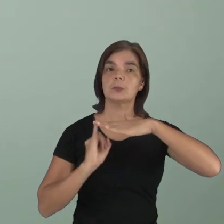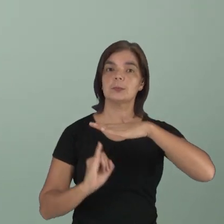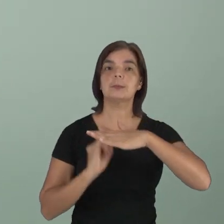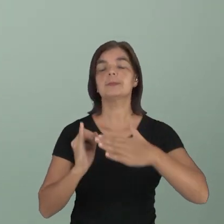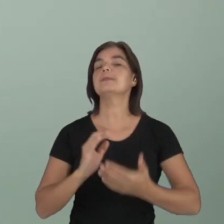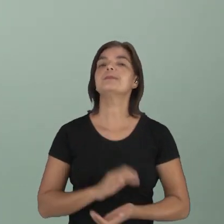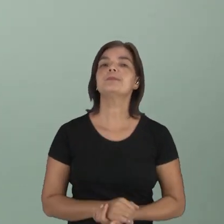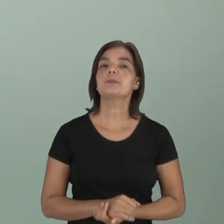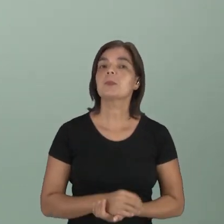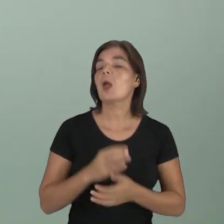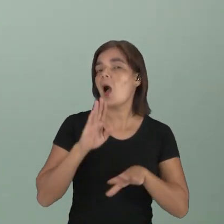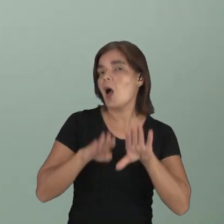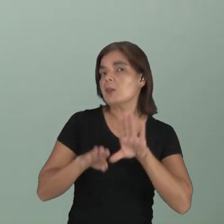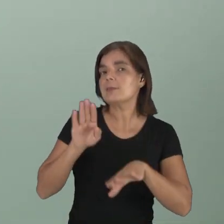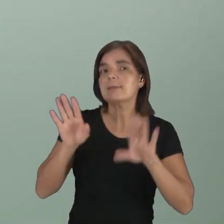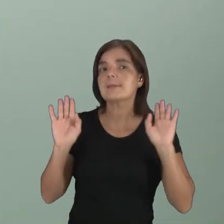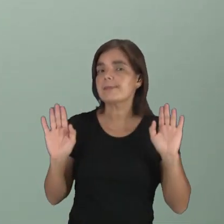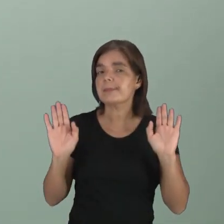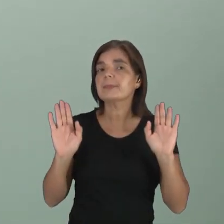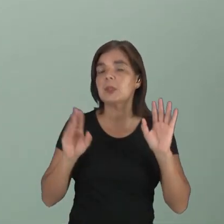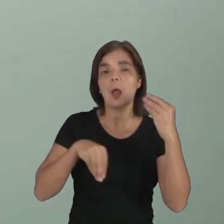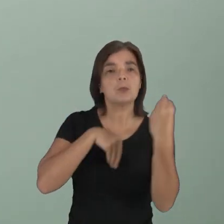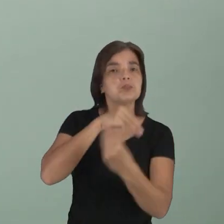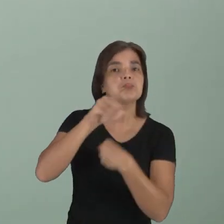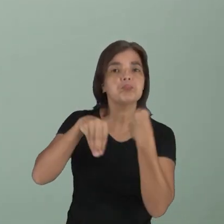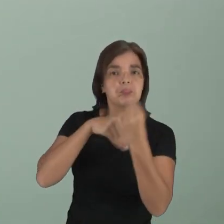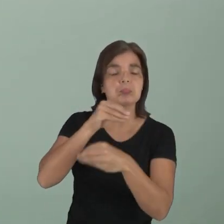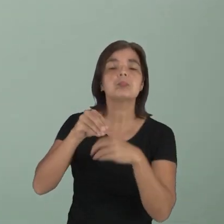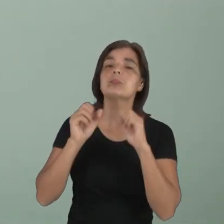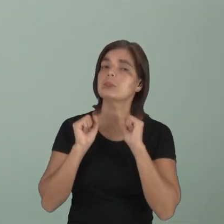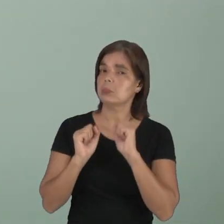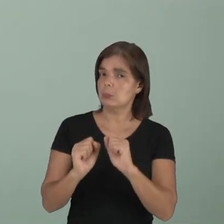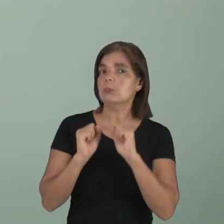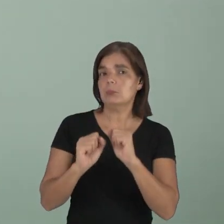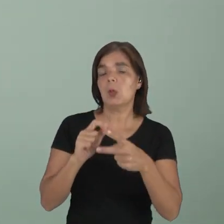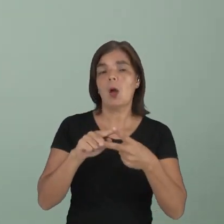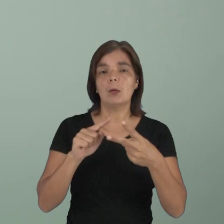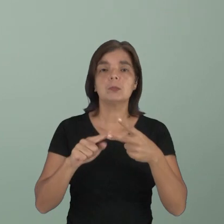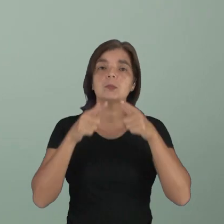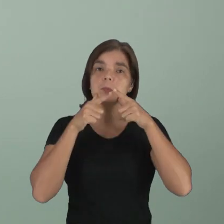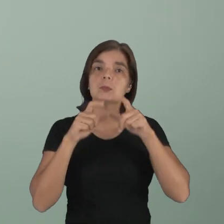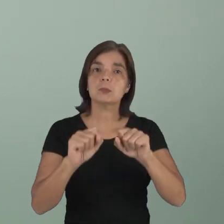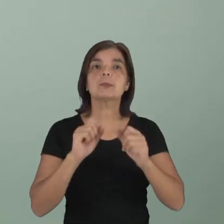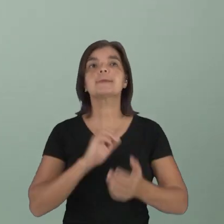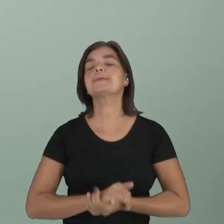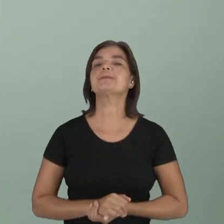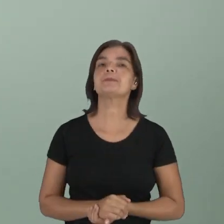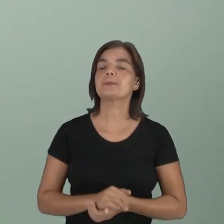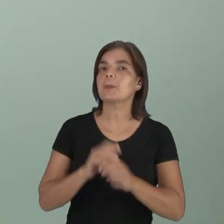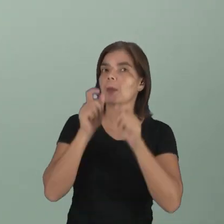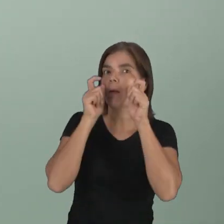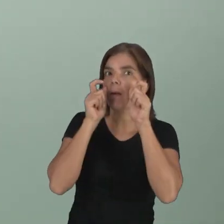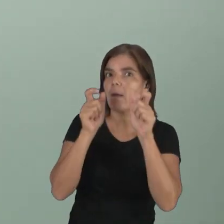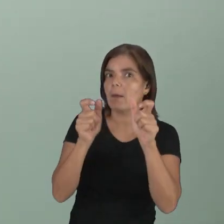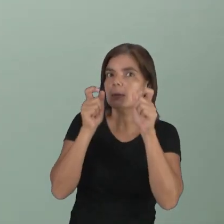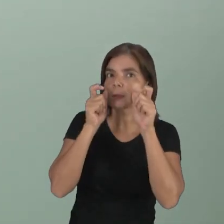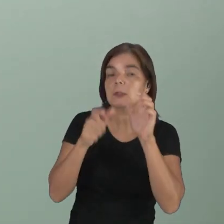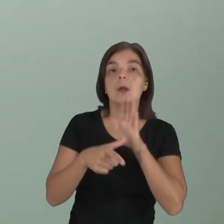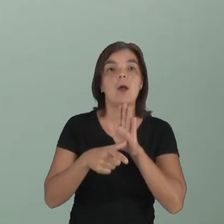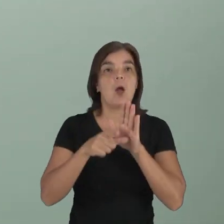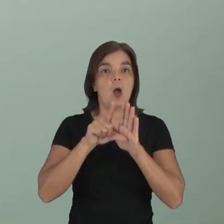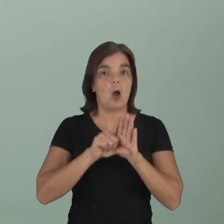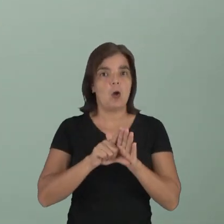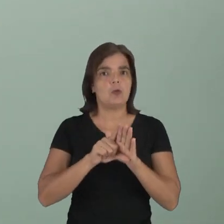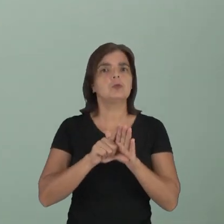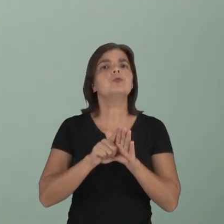linguagem informal. Muitas vezes até misturar as duas linguagens. Atenção! Antes